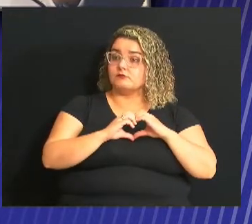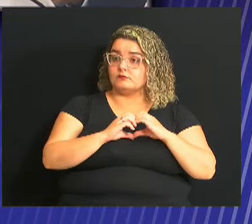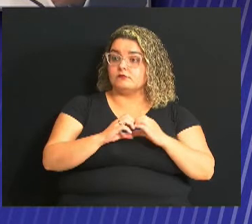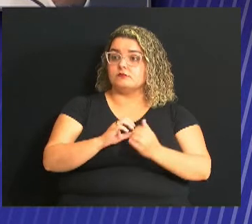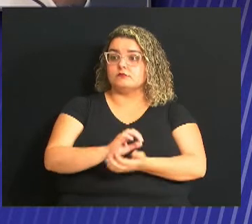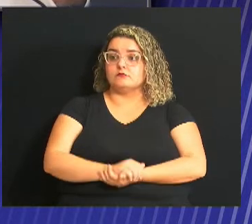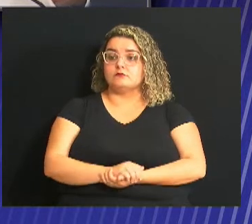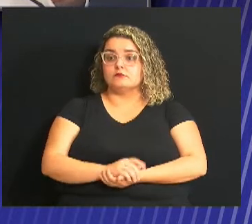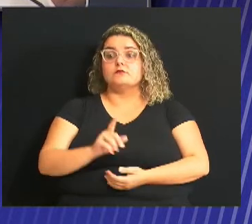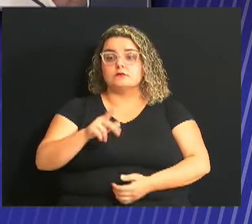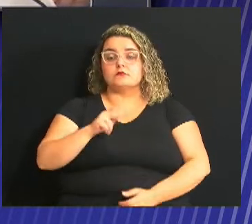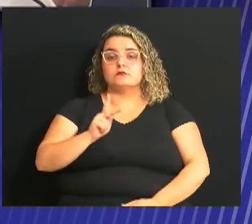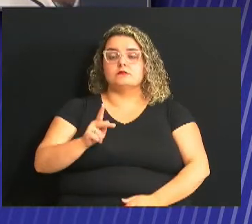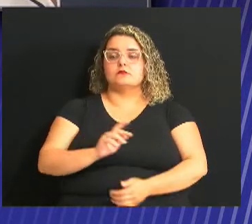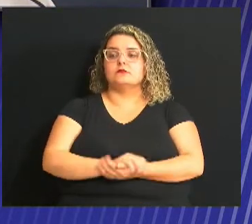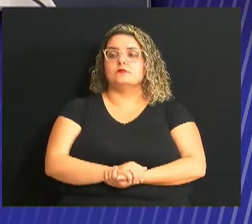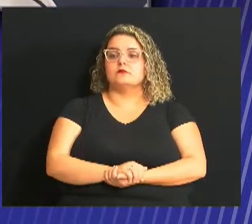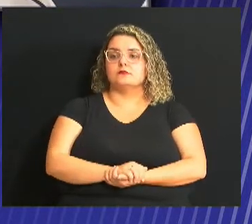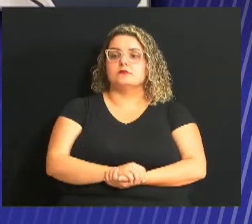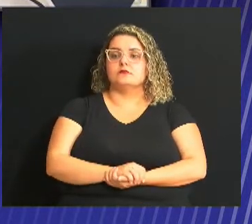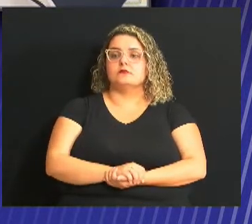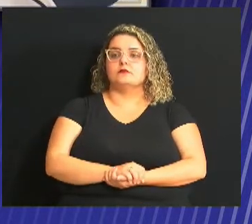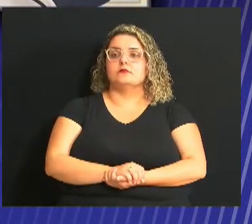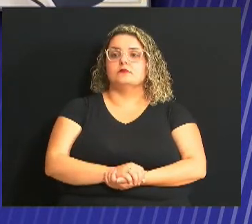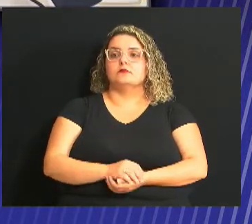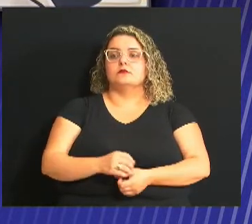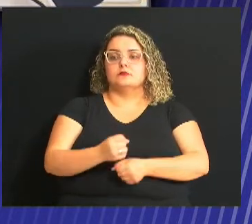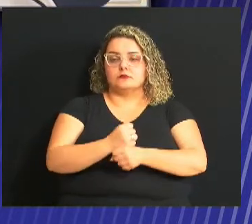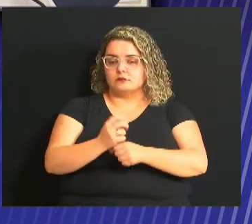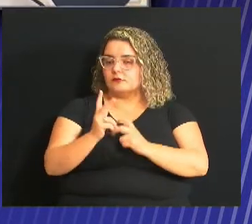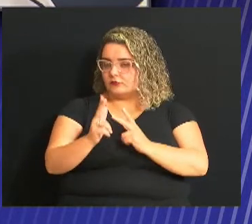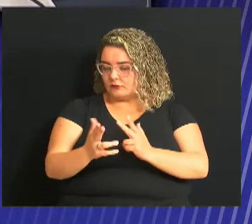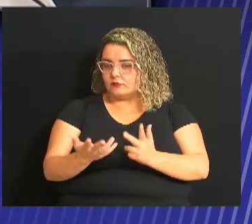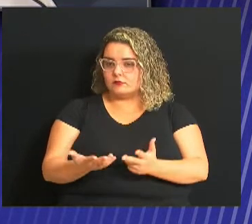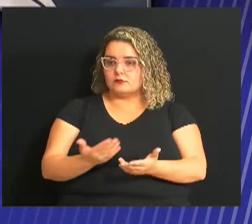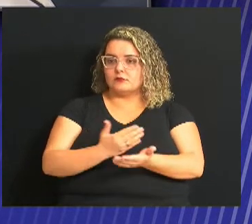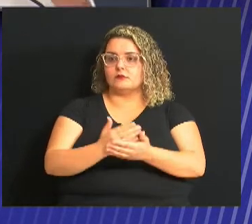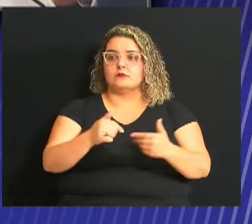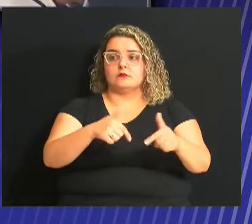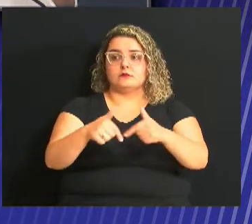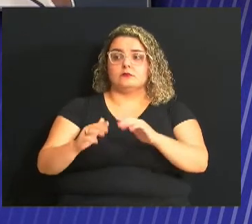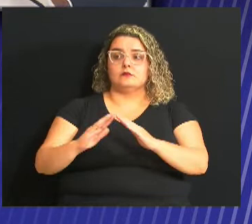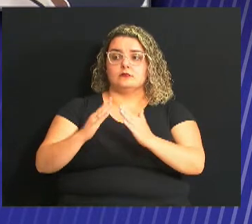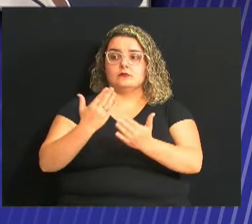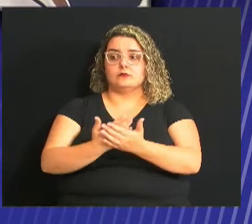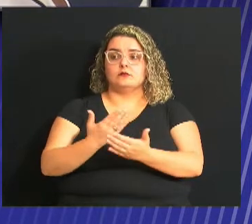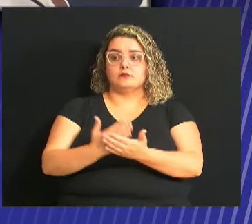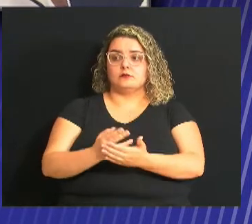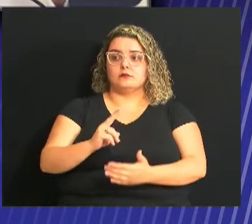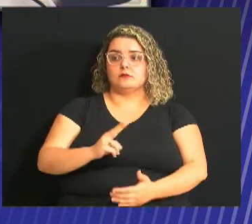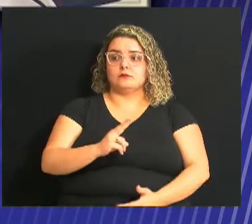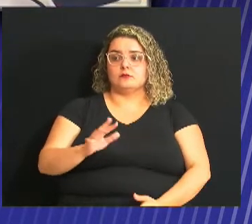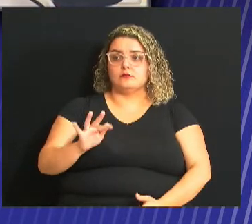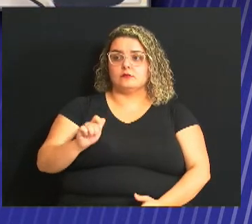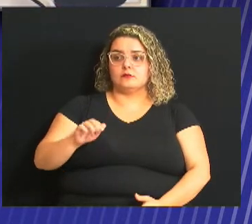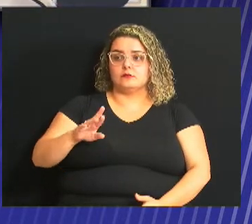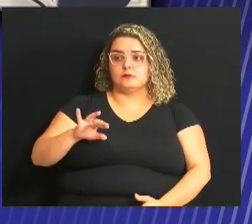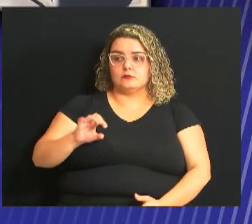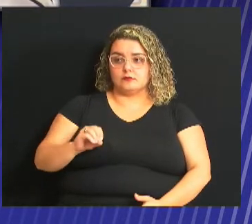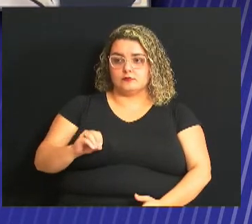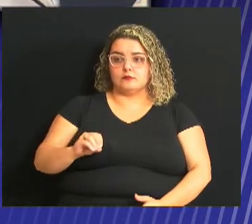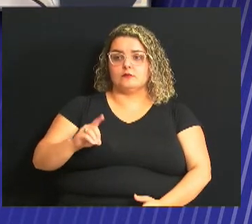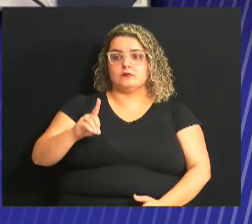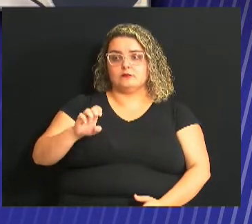que é a de professor. No mesmo ano, ele começou a trabalhar na Escola Estadual Padre Fabiano José Moreira de